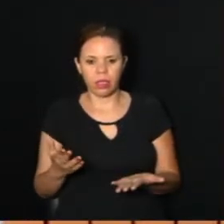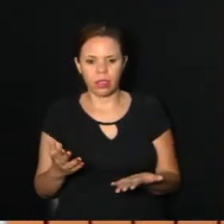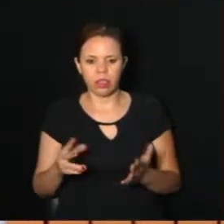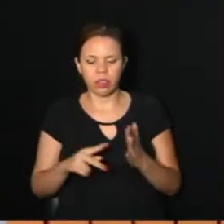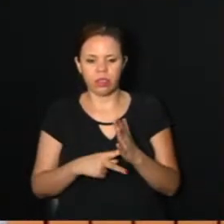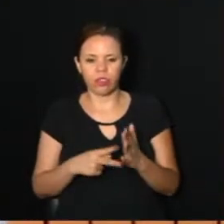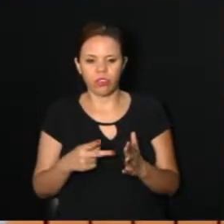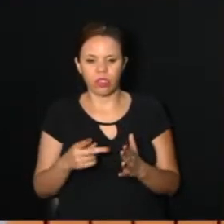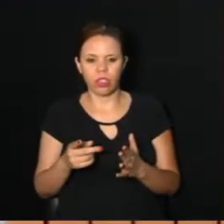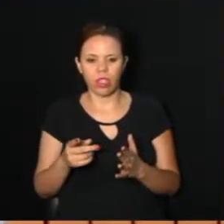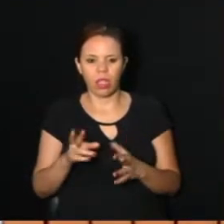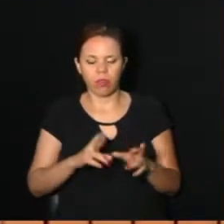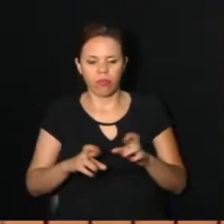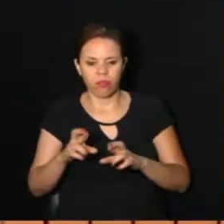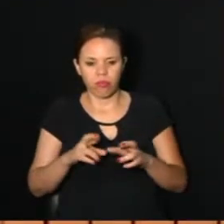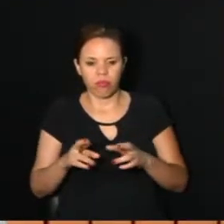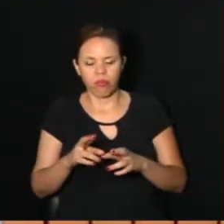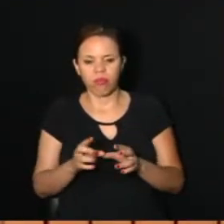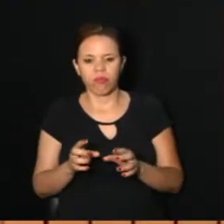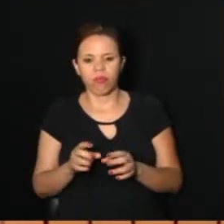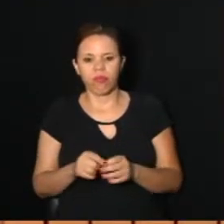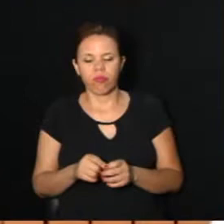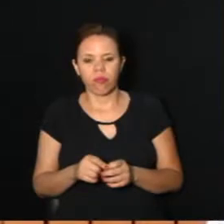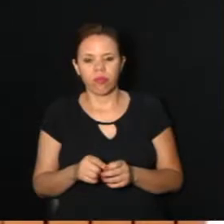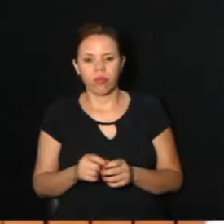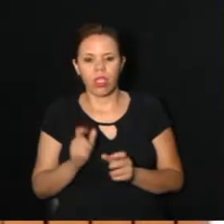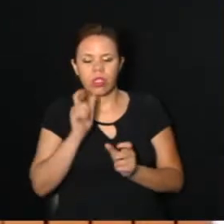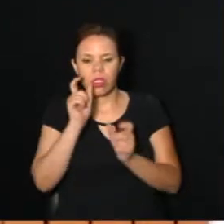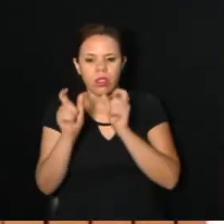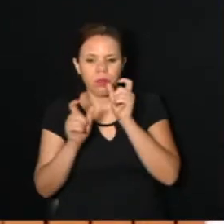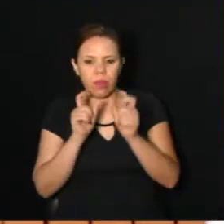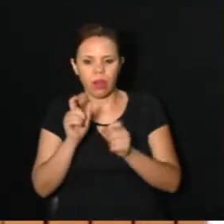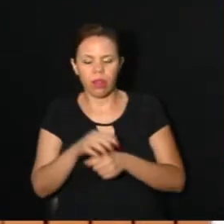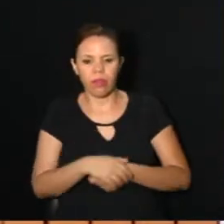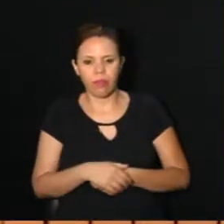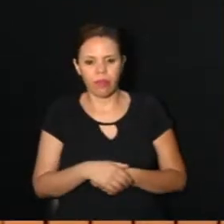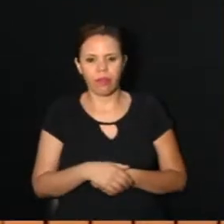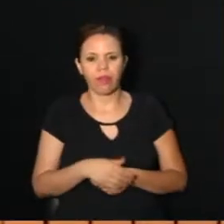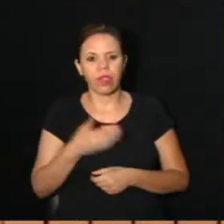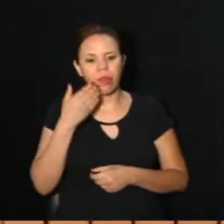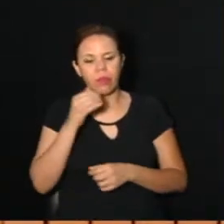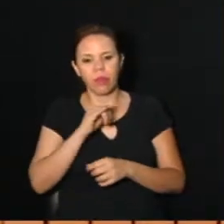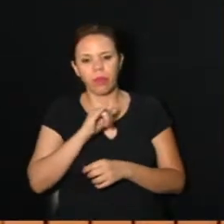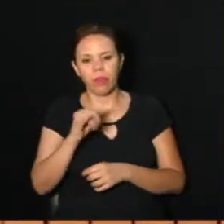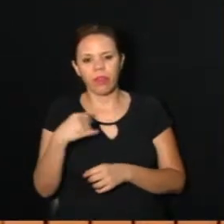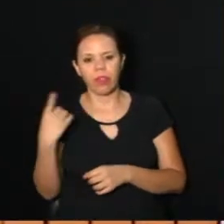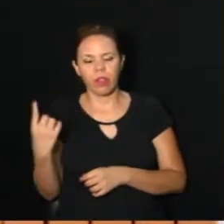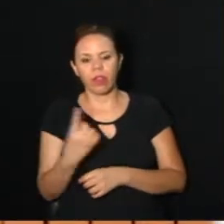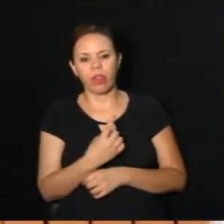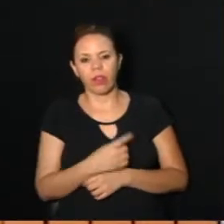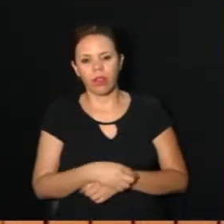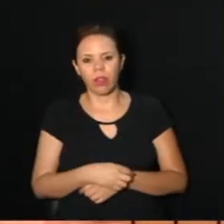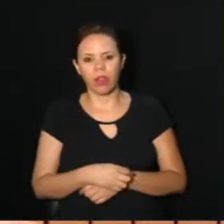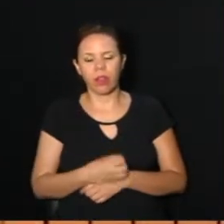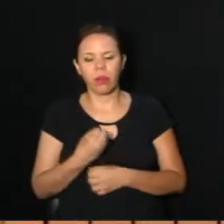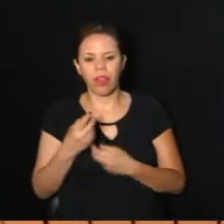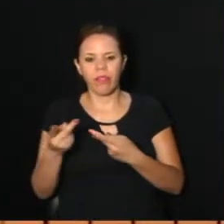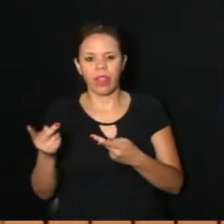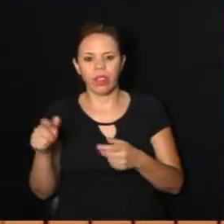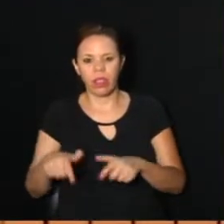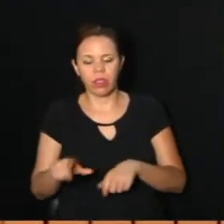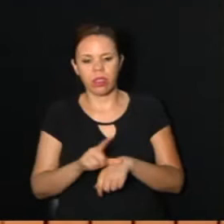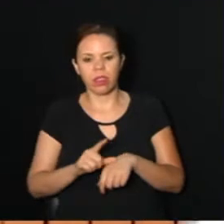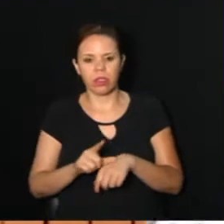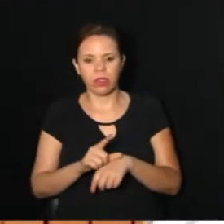Varejista, e que suas palavras, viu, fiquem profetizadas. Você falou que que é muito bem-vinda essa